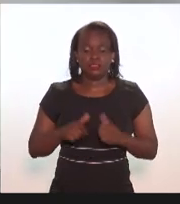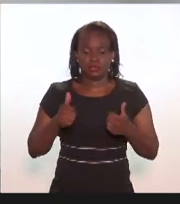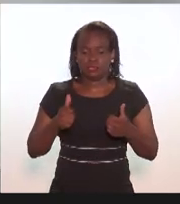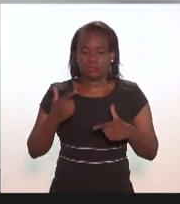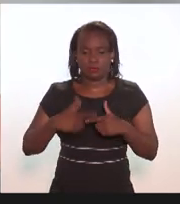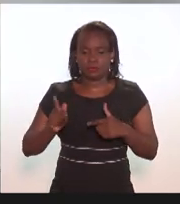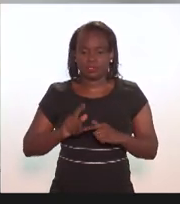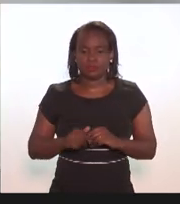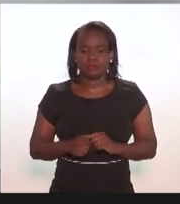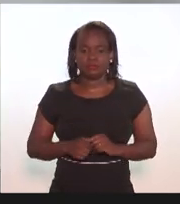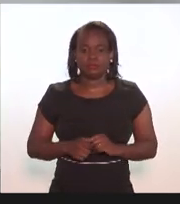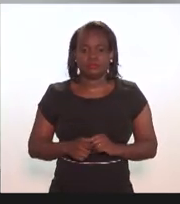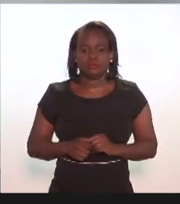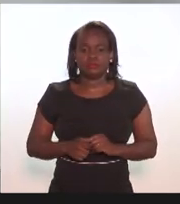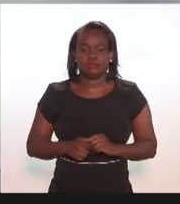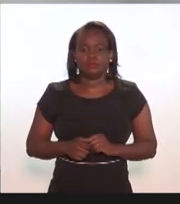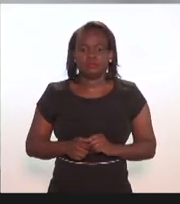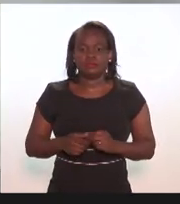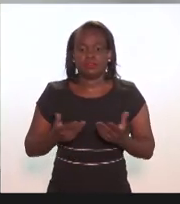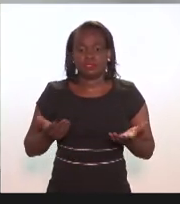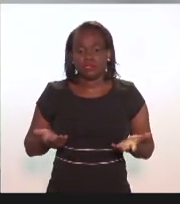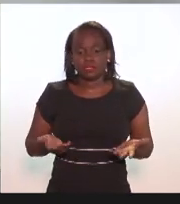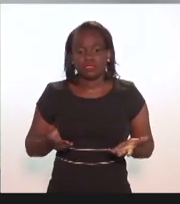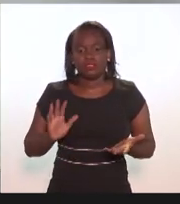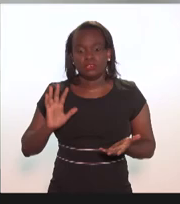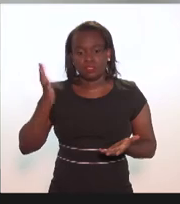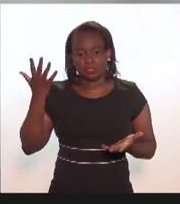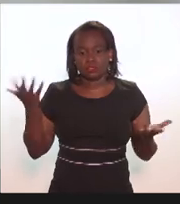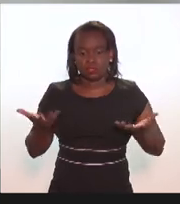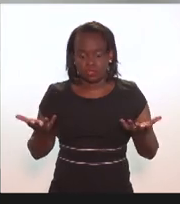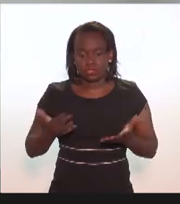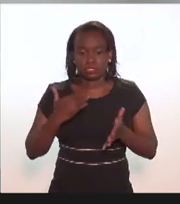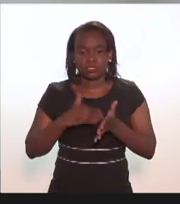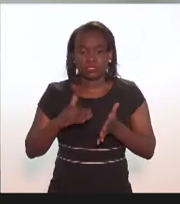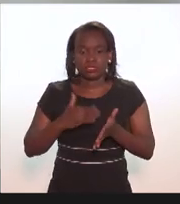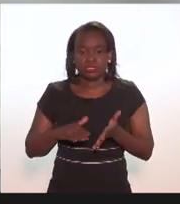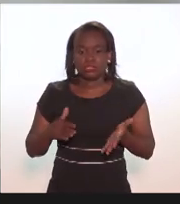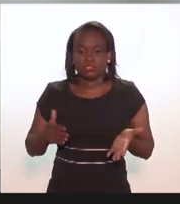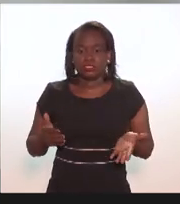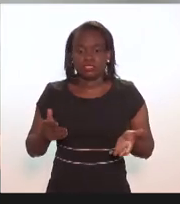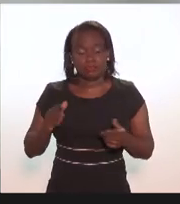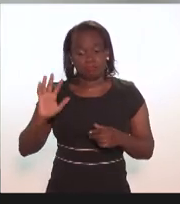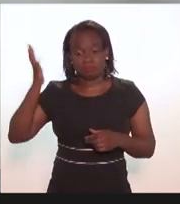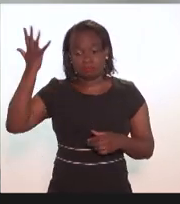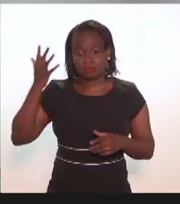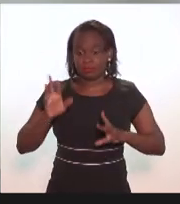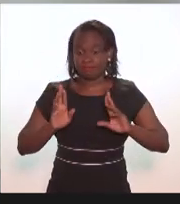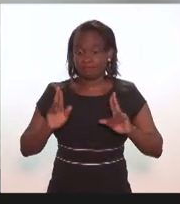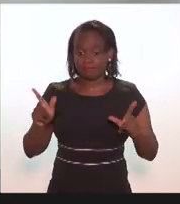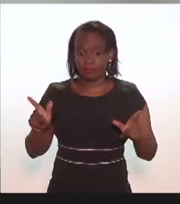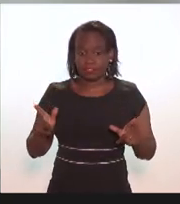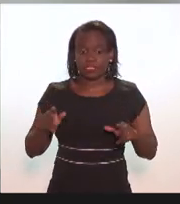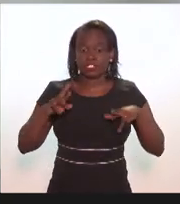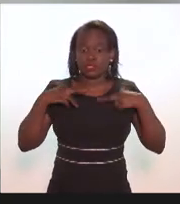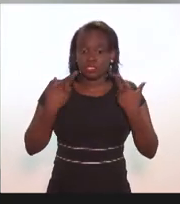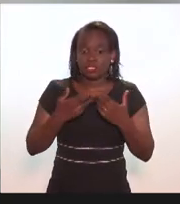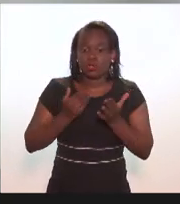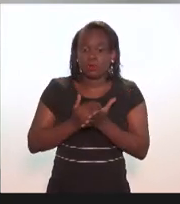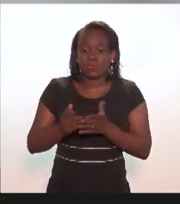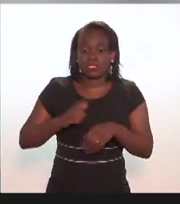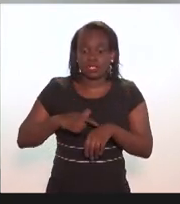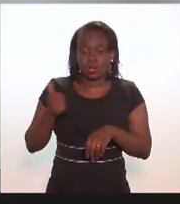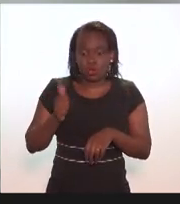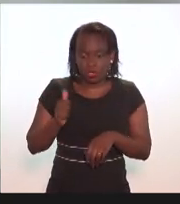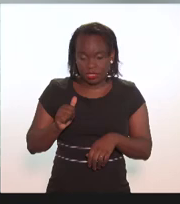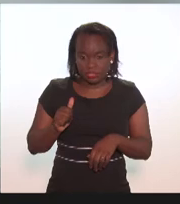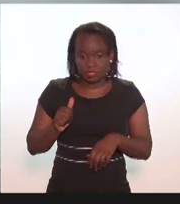problema. É que aconteceu hoje, secretário, algo inusitado, né? A sessão ia começar às 11, foi